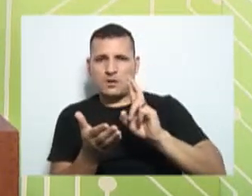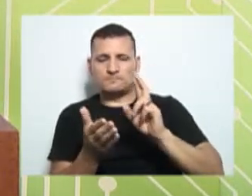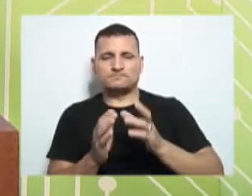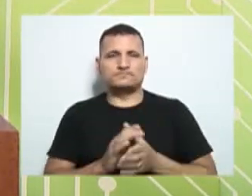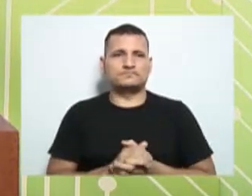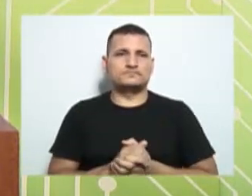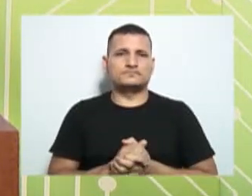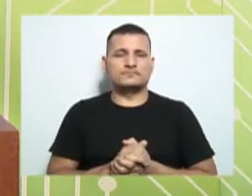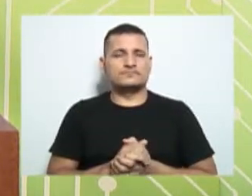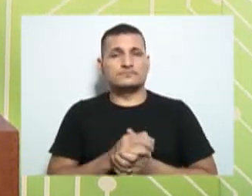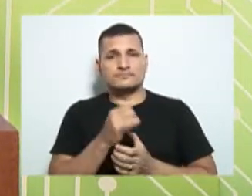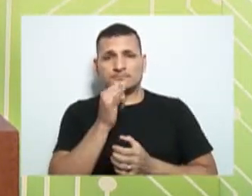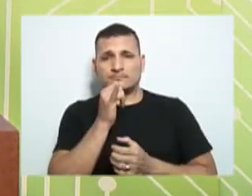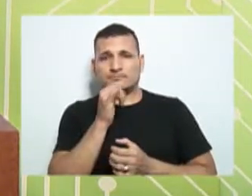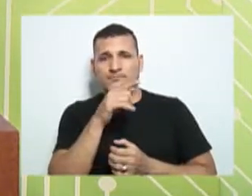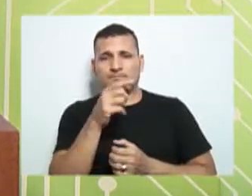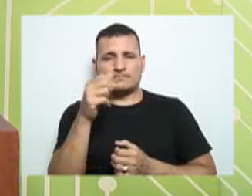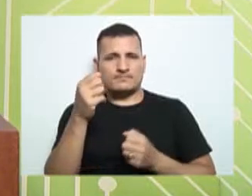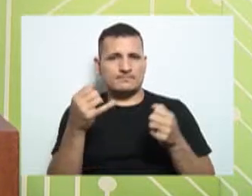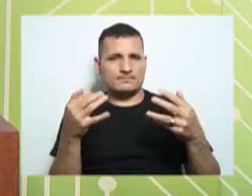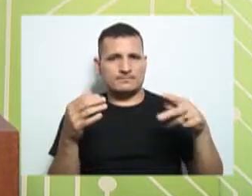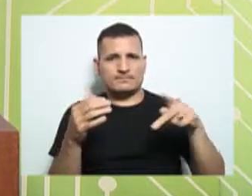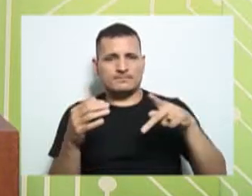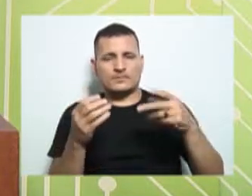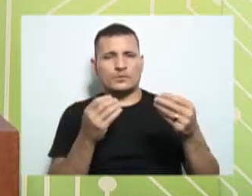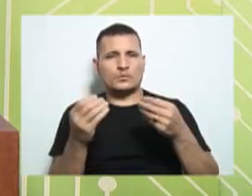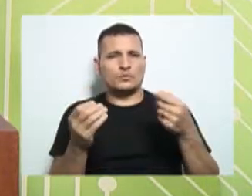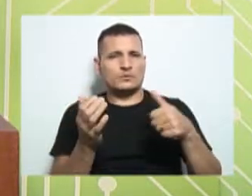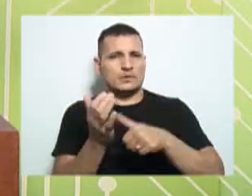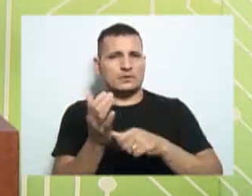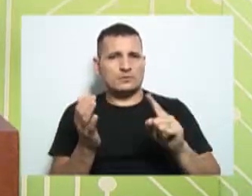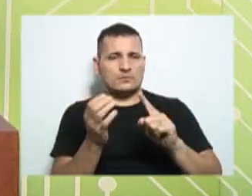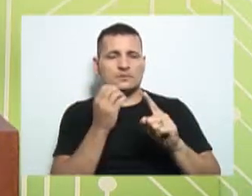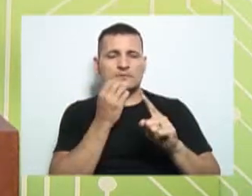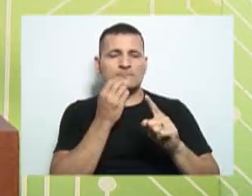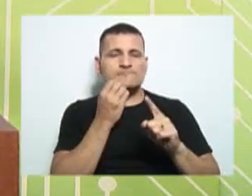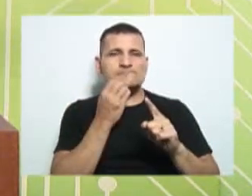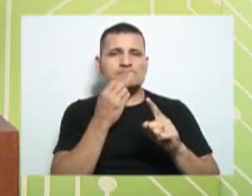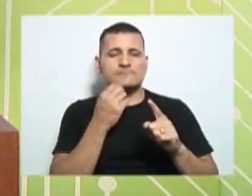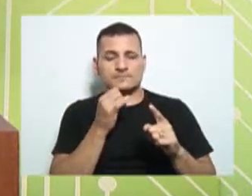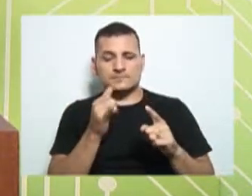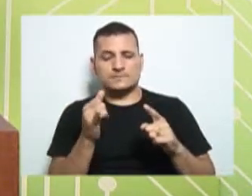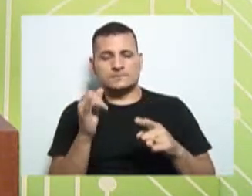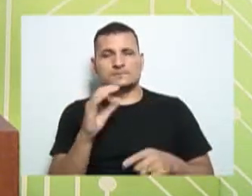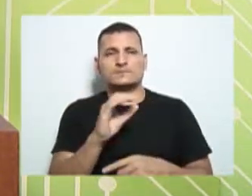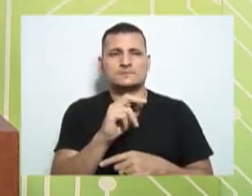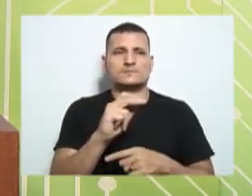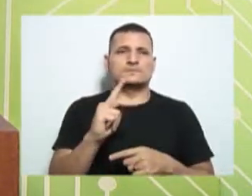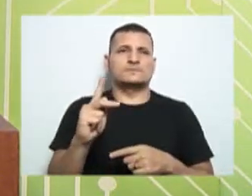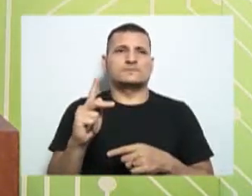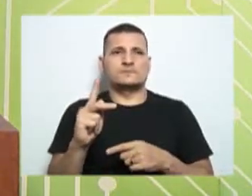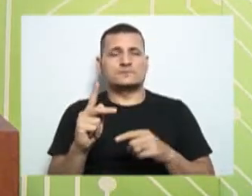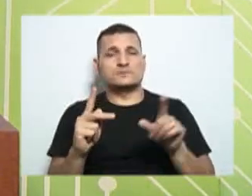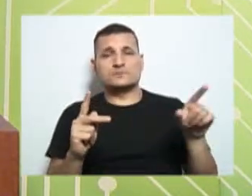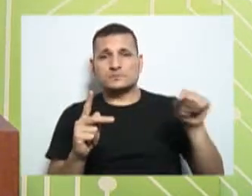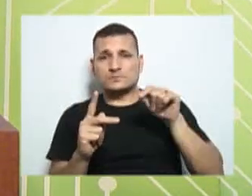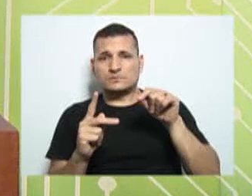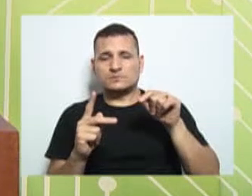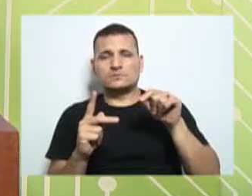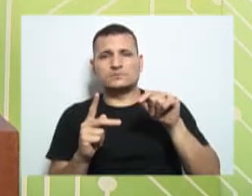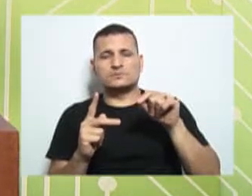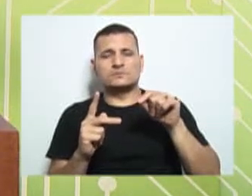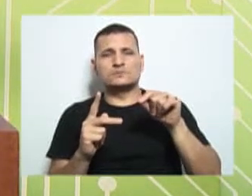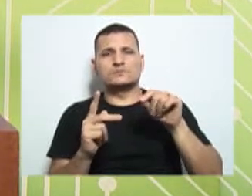claro com relação aos atos não cooperados com a não incidência, ou seja, para as cooperativas que vão optar pelo lucro